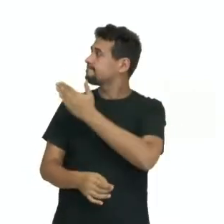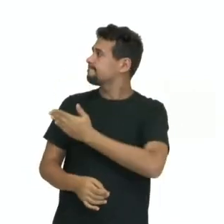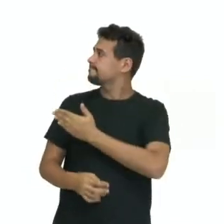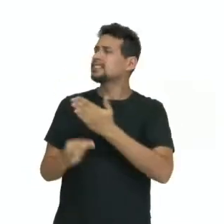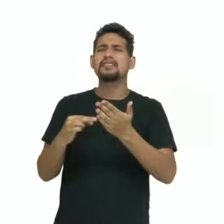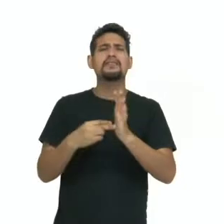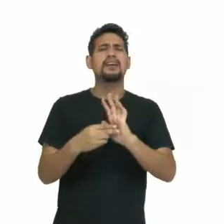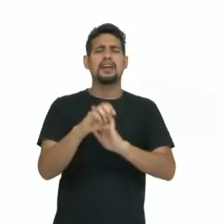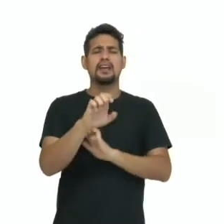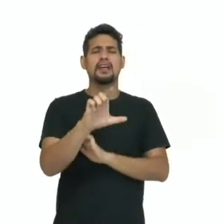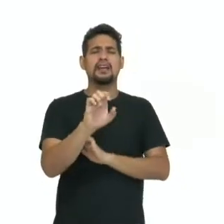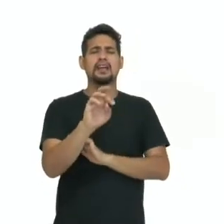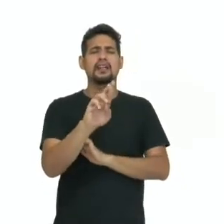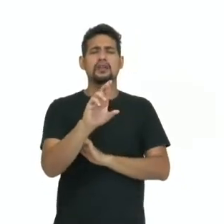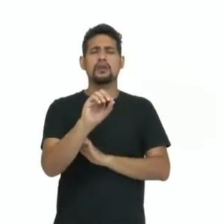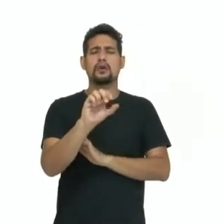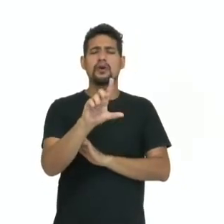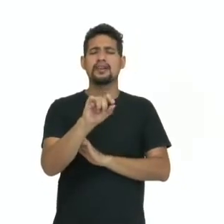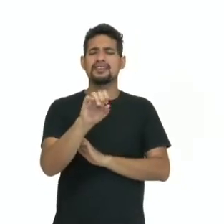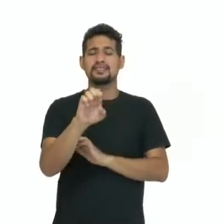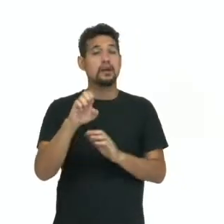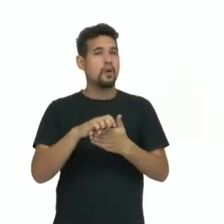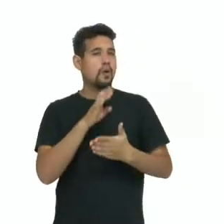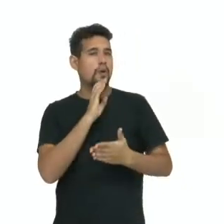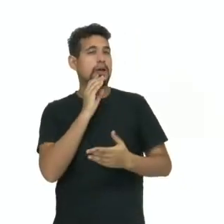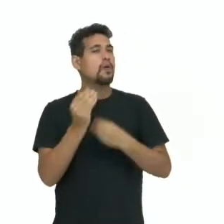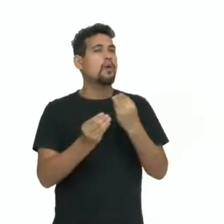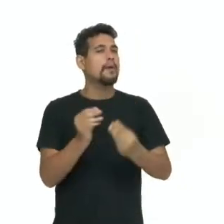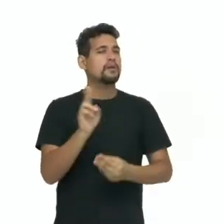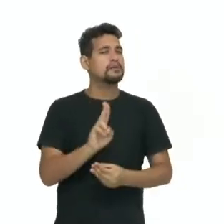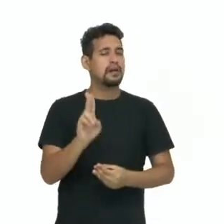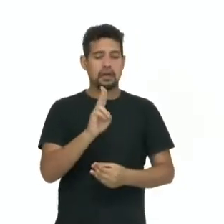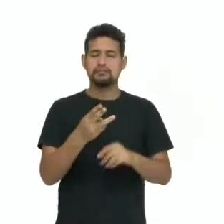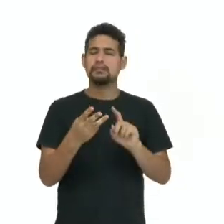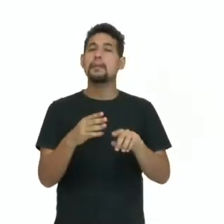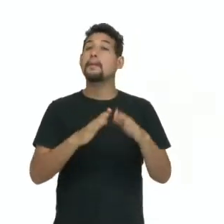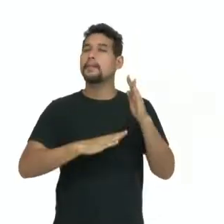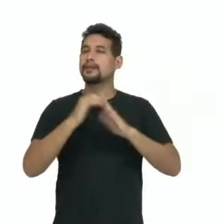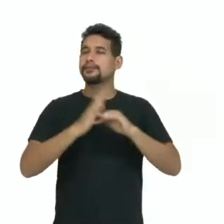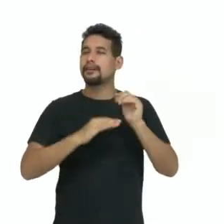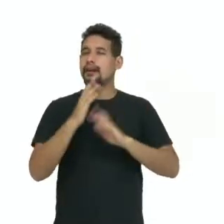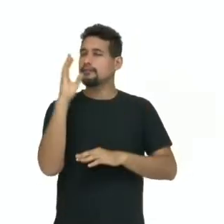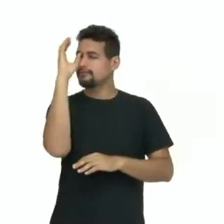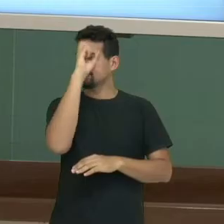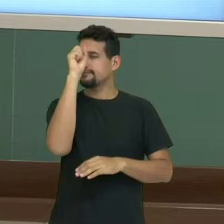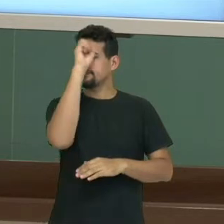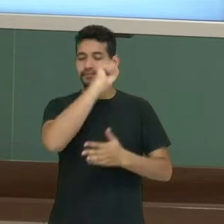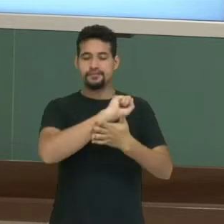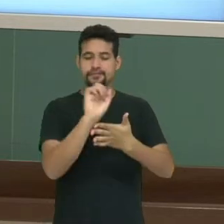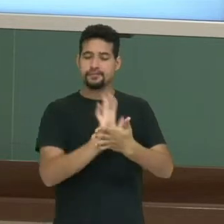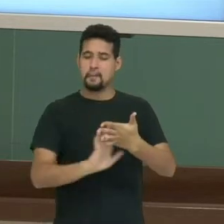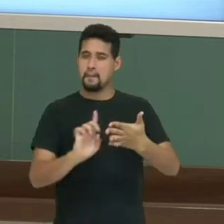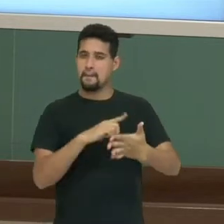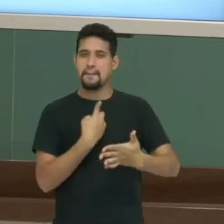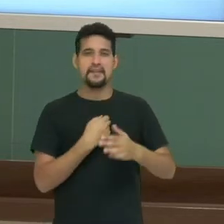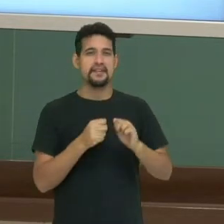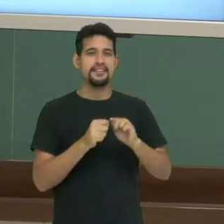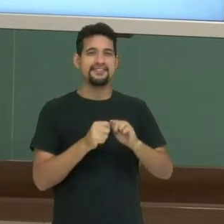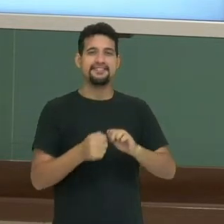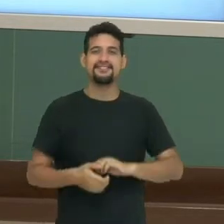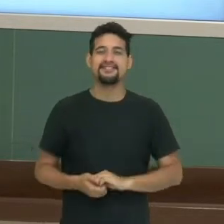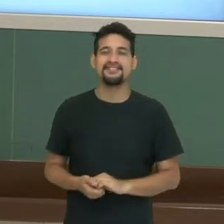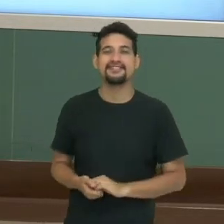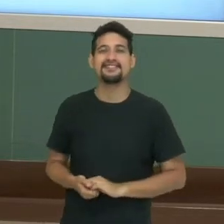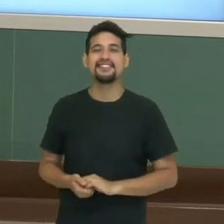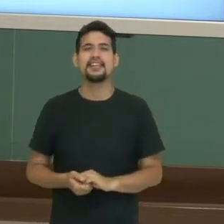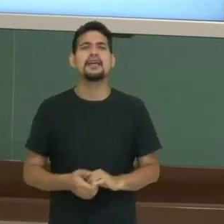eletrólise, conhecer as aplicabilidades da eletrólise e praticar o conhecimento com atividades e questionamentos. E